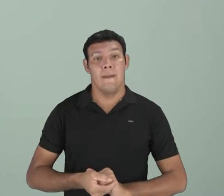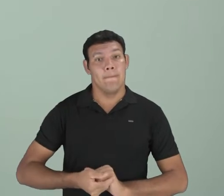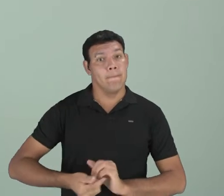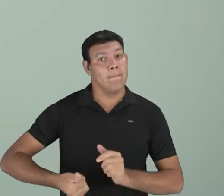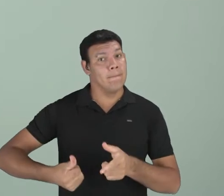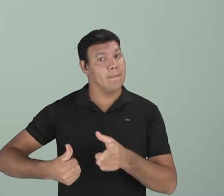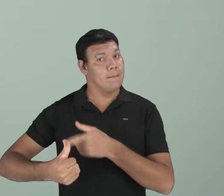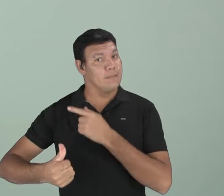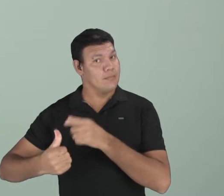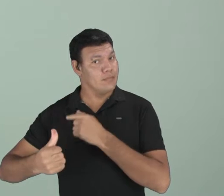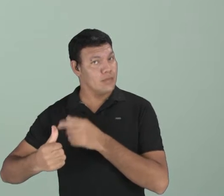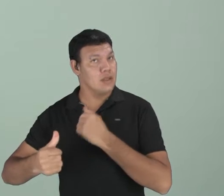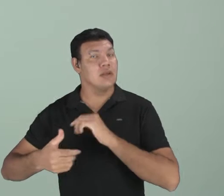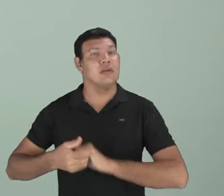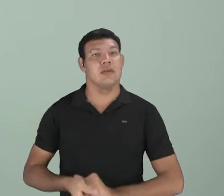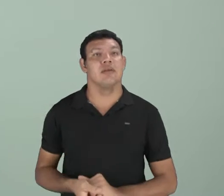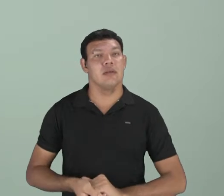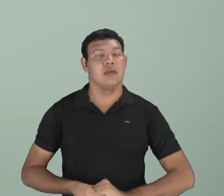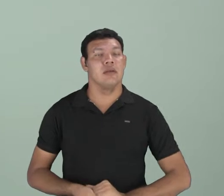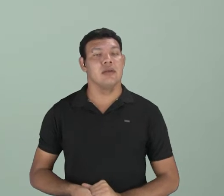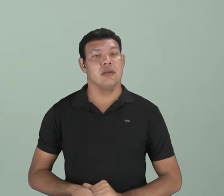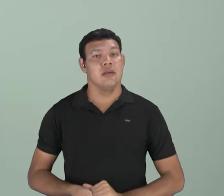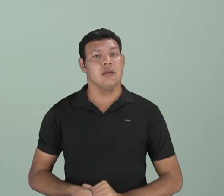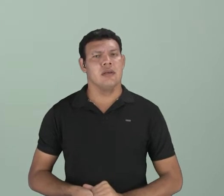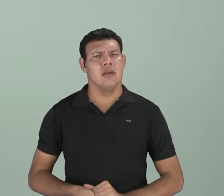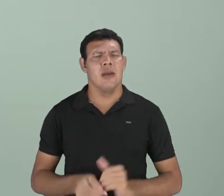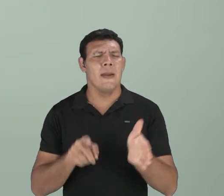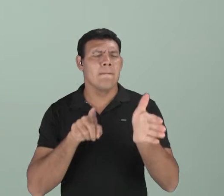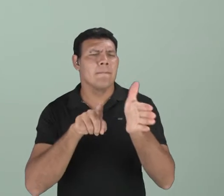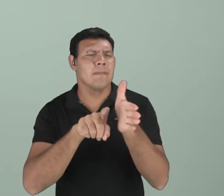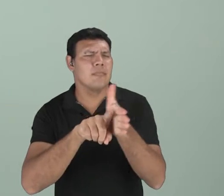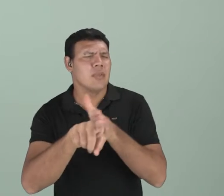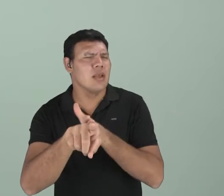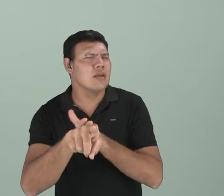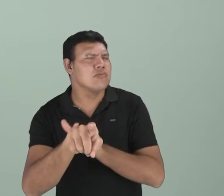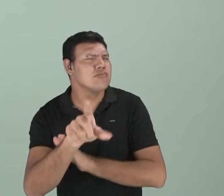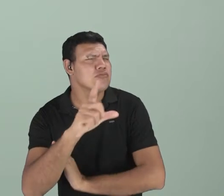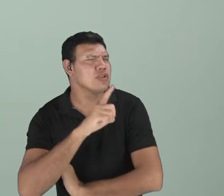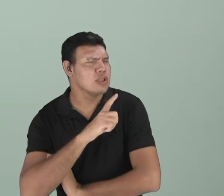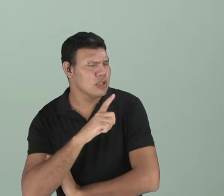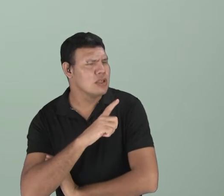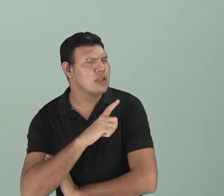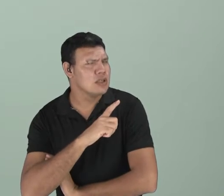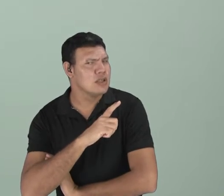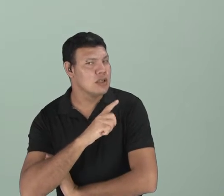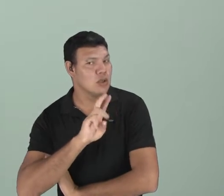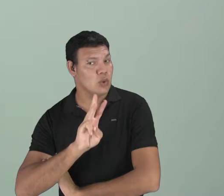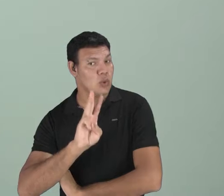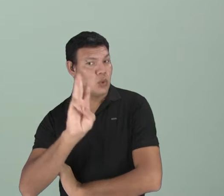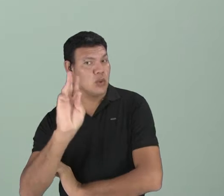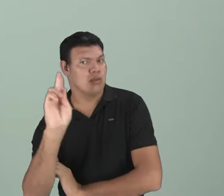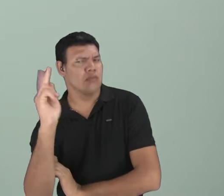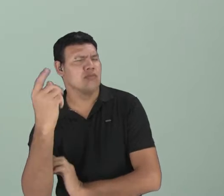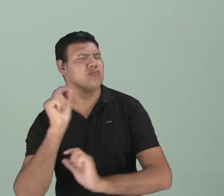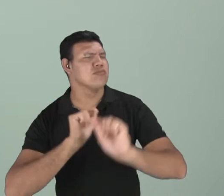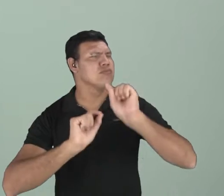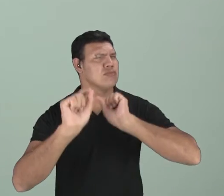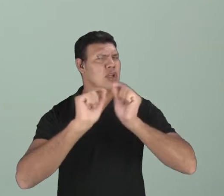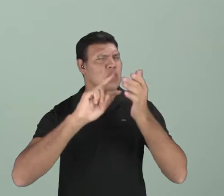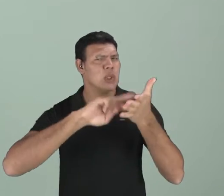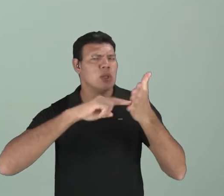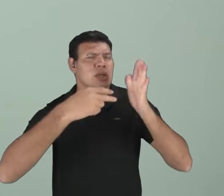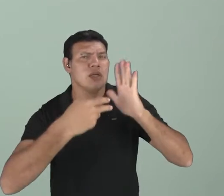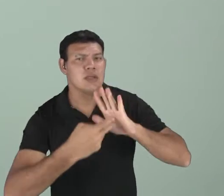de tudo What is to be Waiting Fashion essa pergunta já tem um WD question What's né O que é